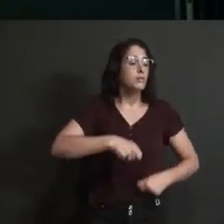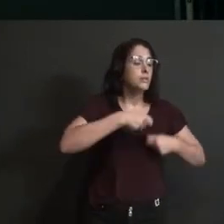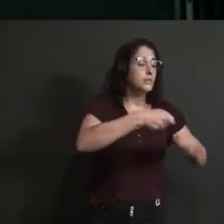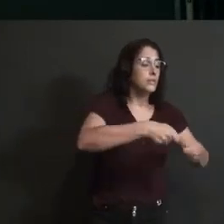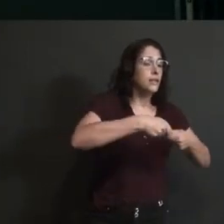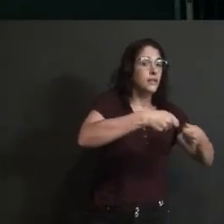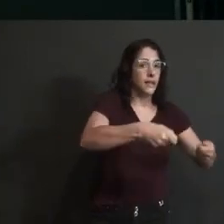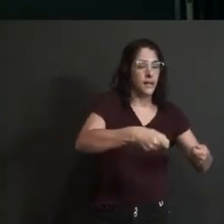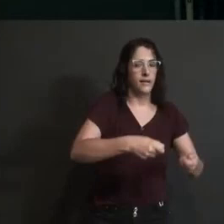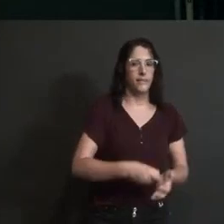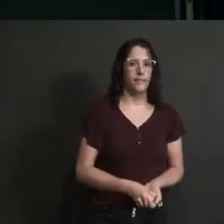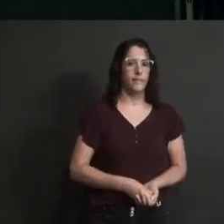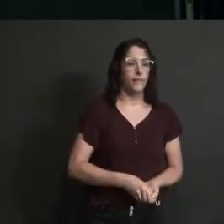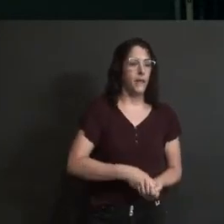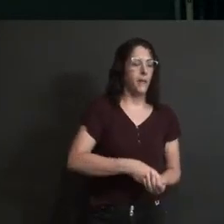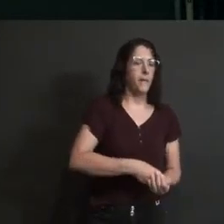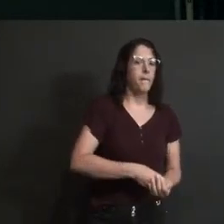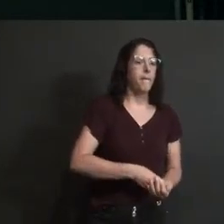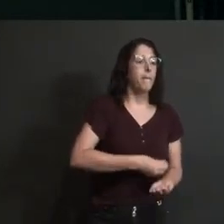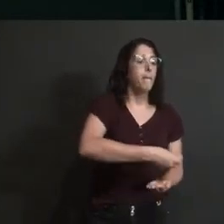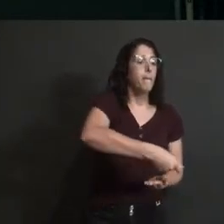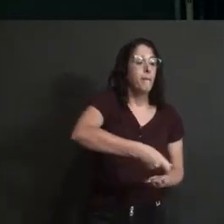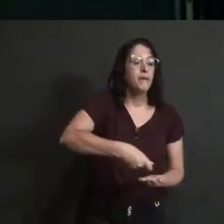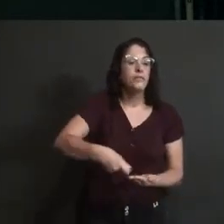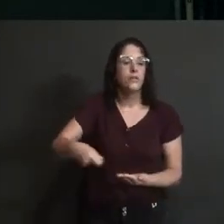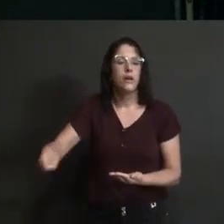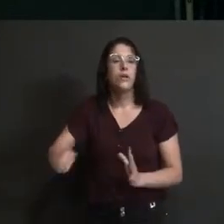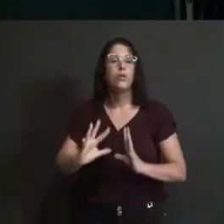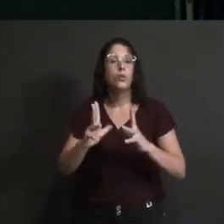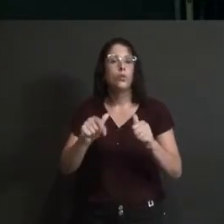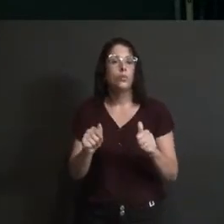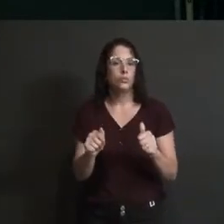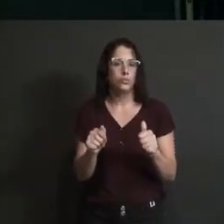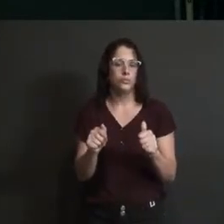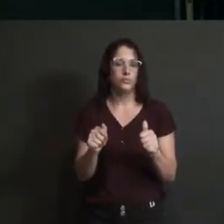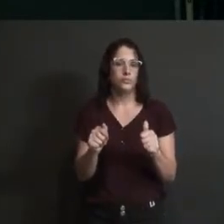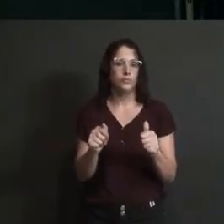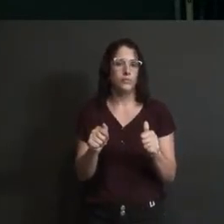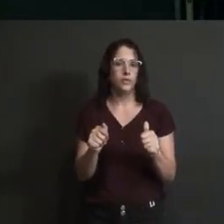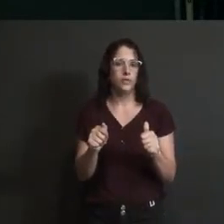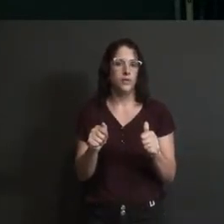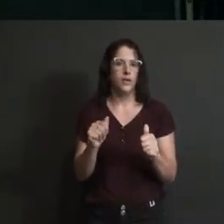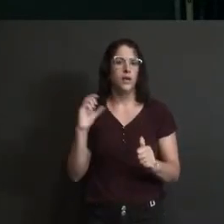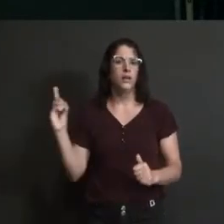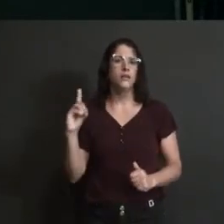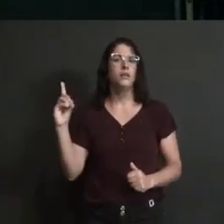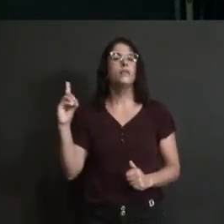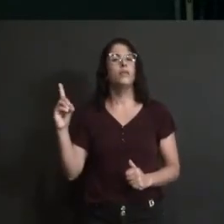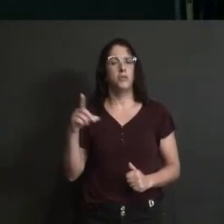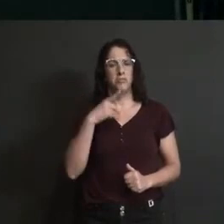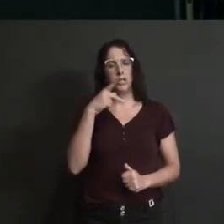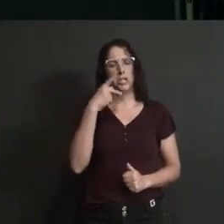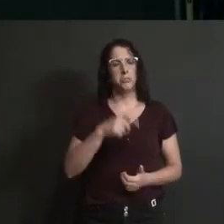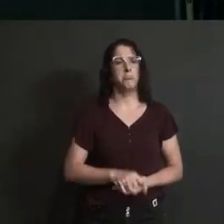todos. Então Davi diz: valeu a pena, valeu a pena